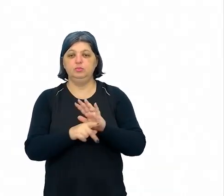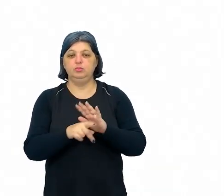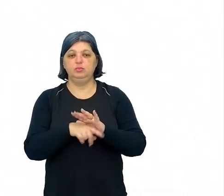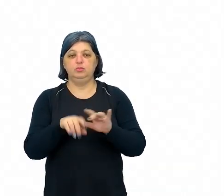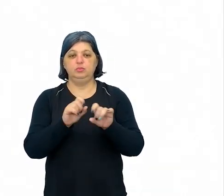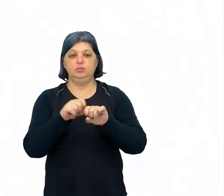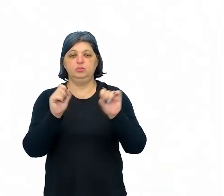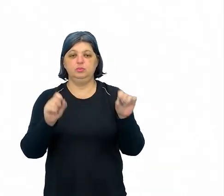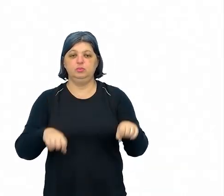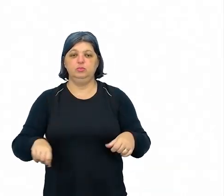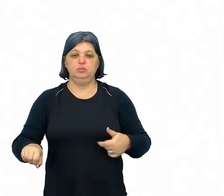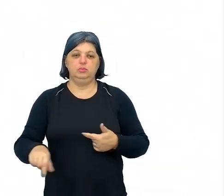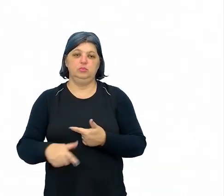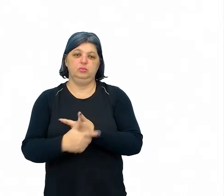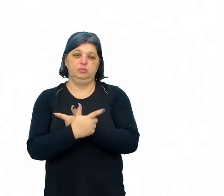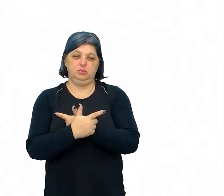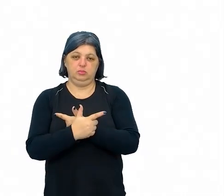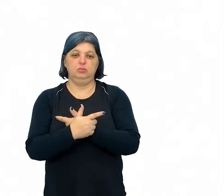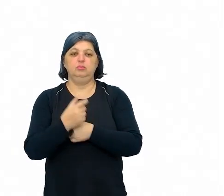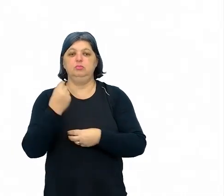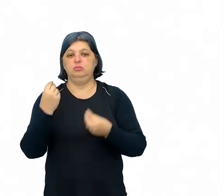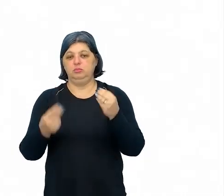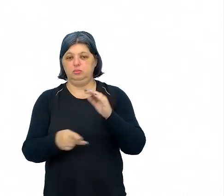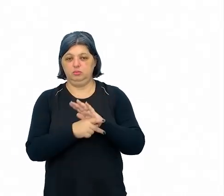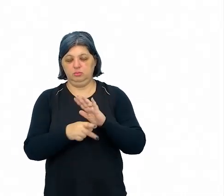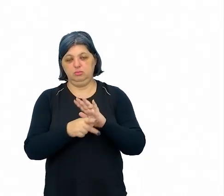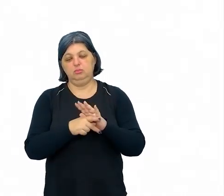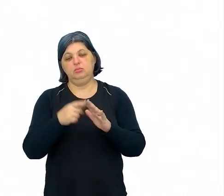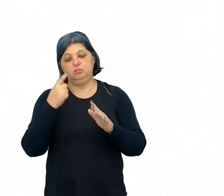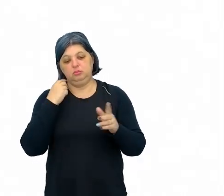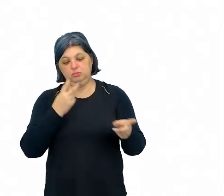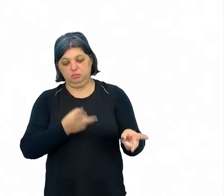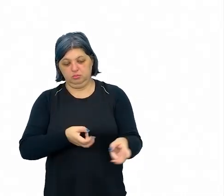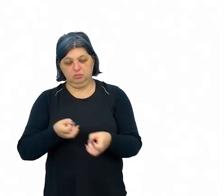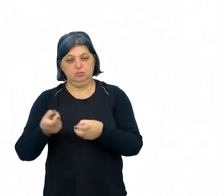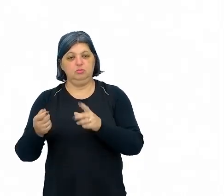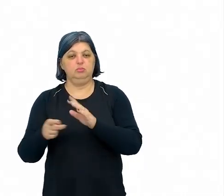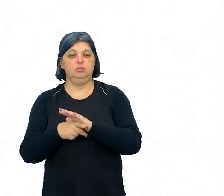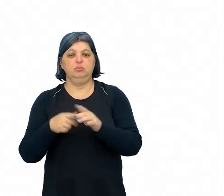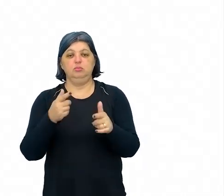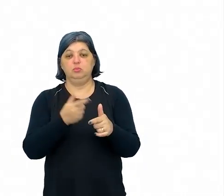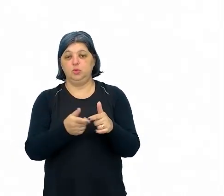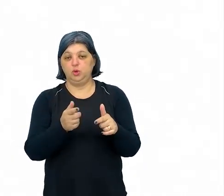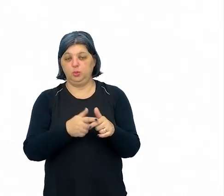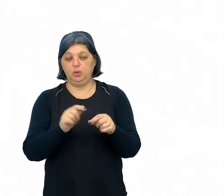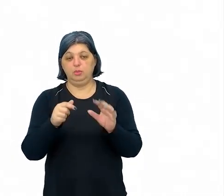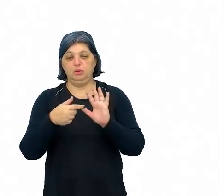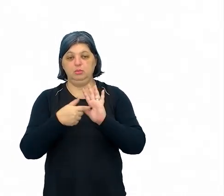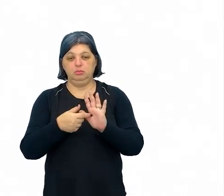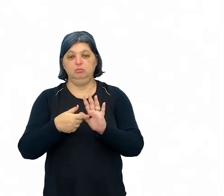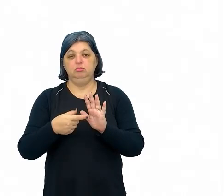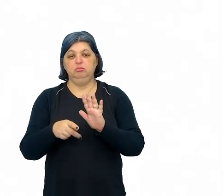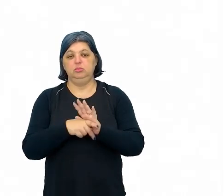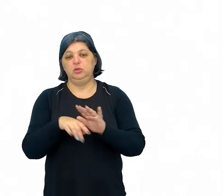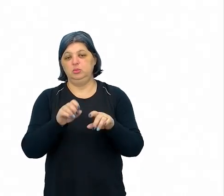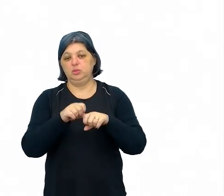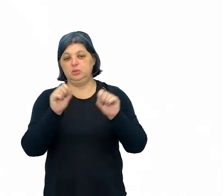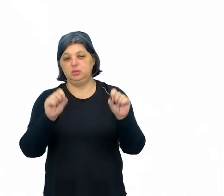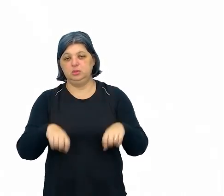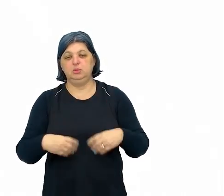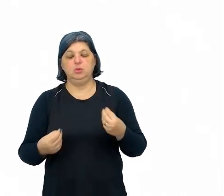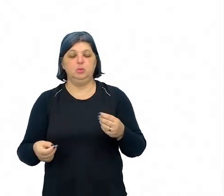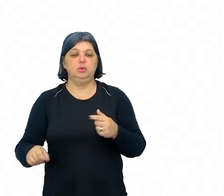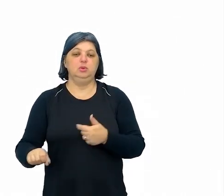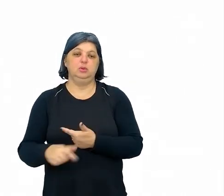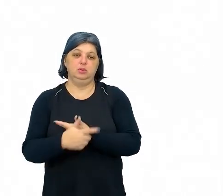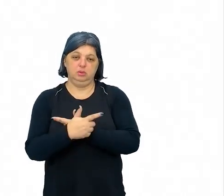primeiro grau. Então, ela identifica uma equação do primeiro grau que expressa um problema, identifica um sistema de equação do primeiro grau